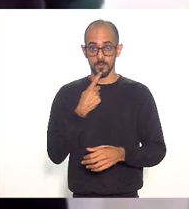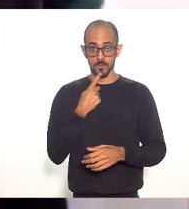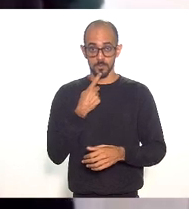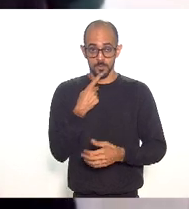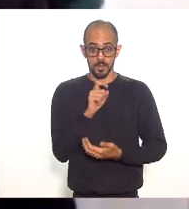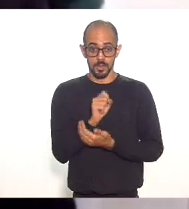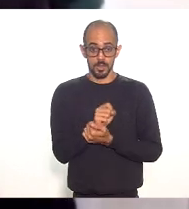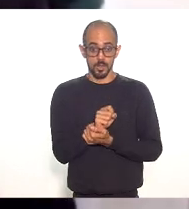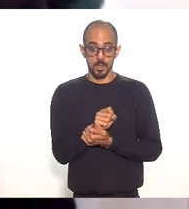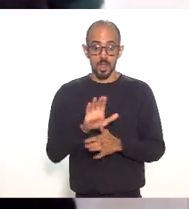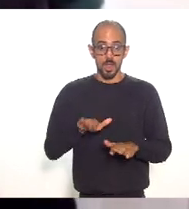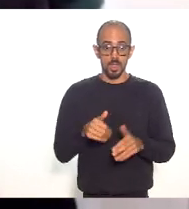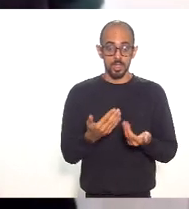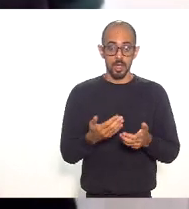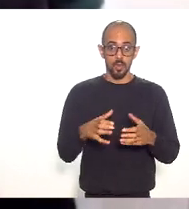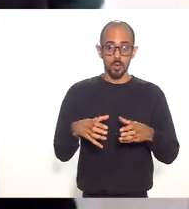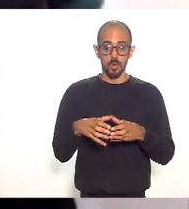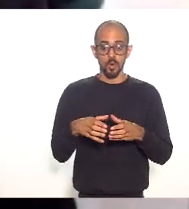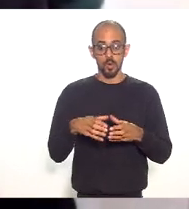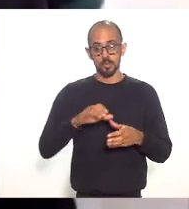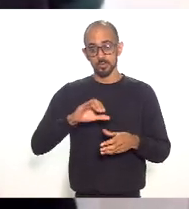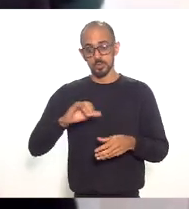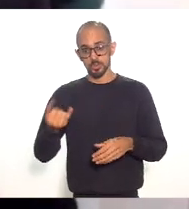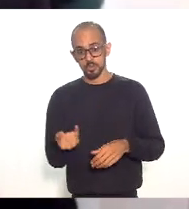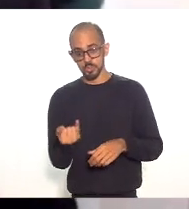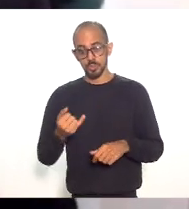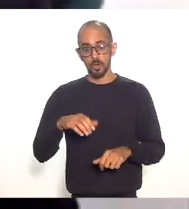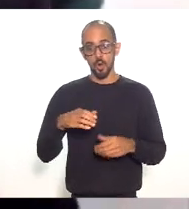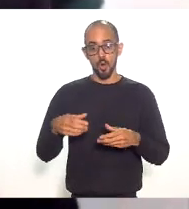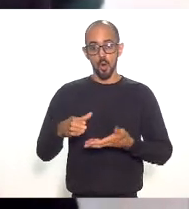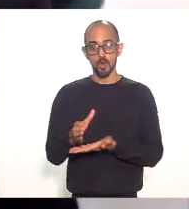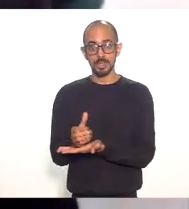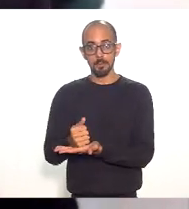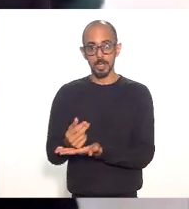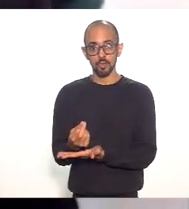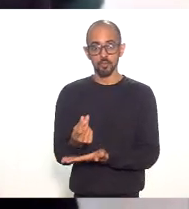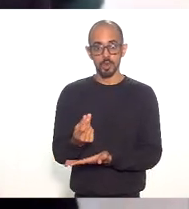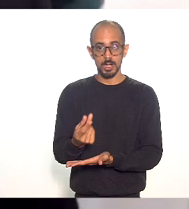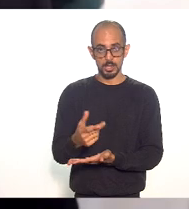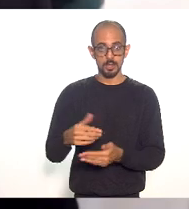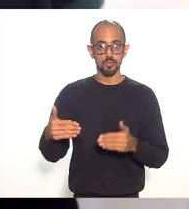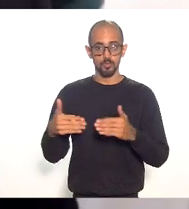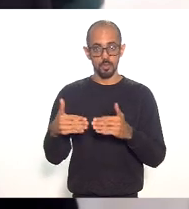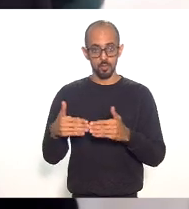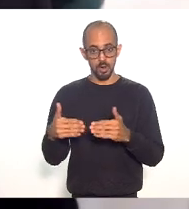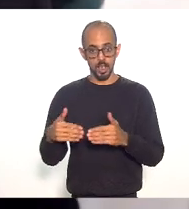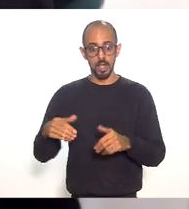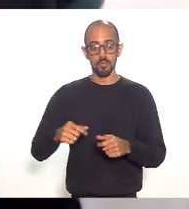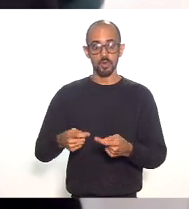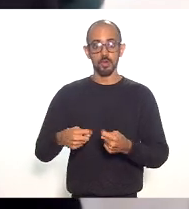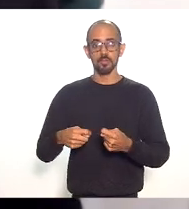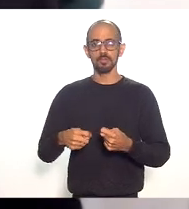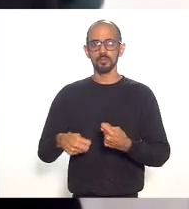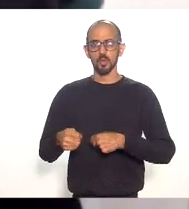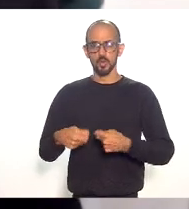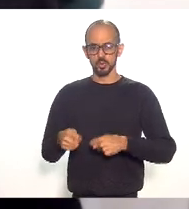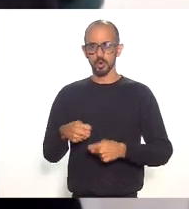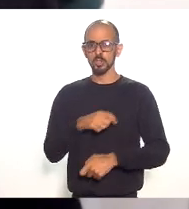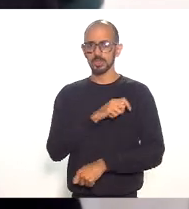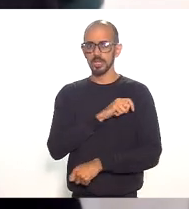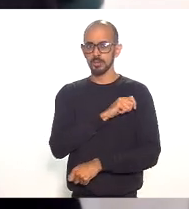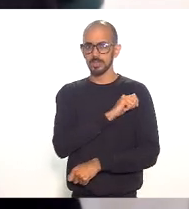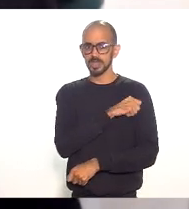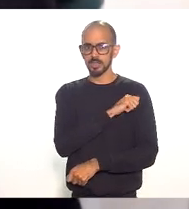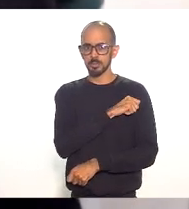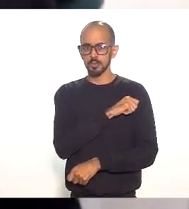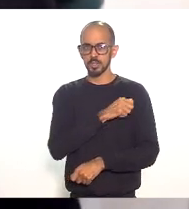pela constitucionalidade, de saúde favorável, de orçamento, finanças, fiscalização financeira e controle favorável. Relatores: deputado